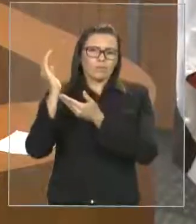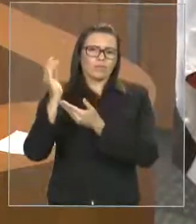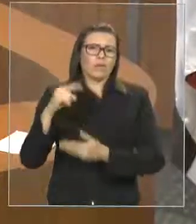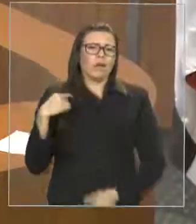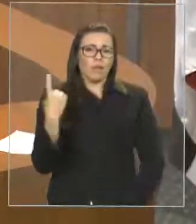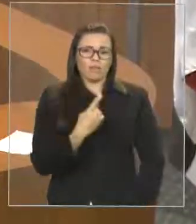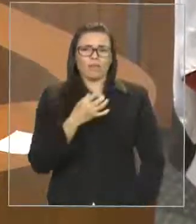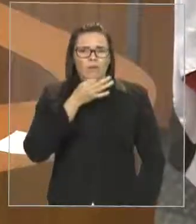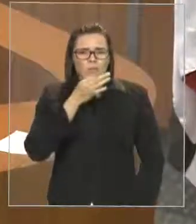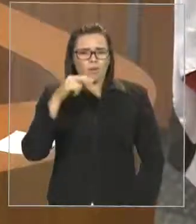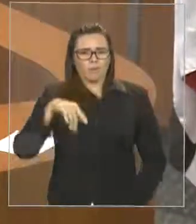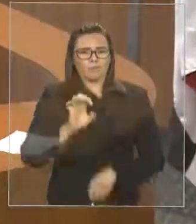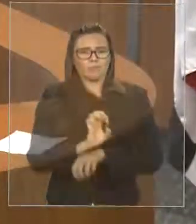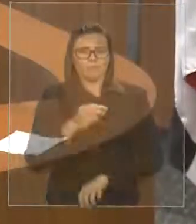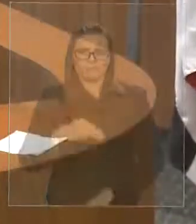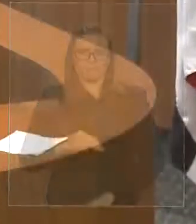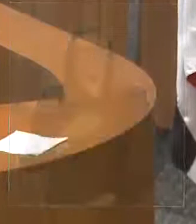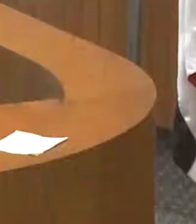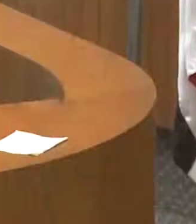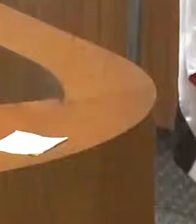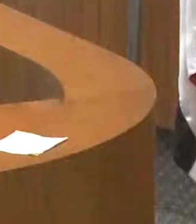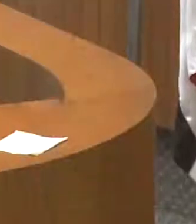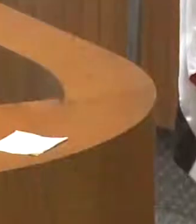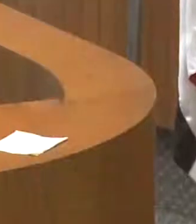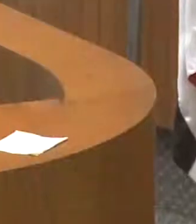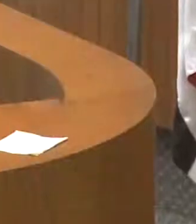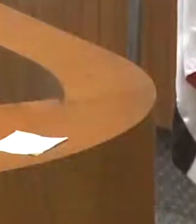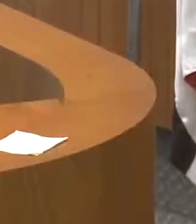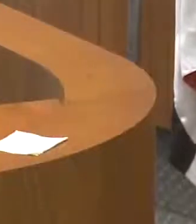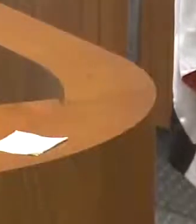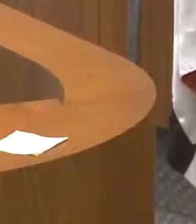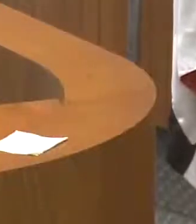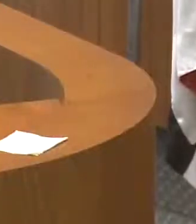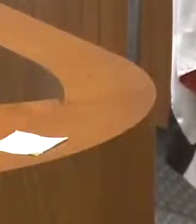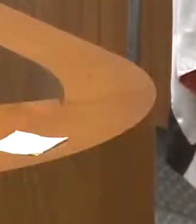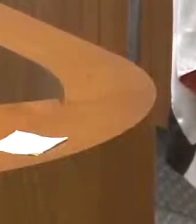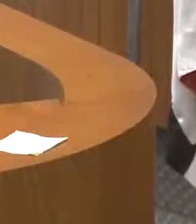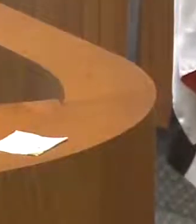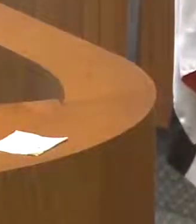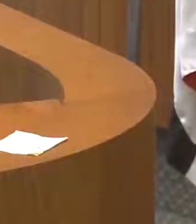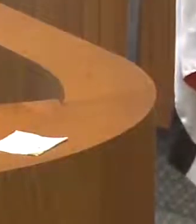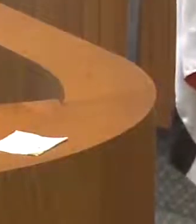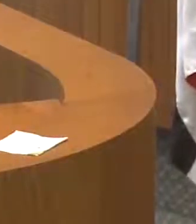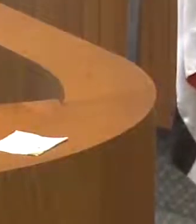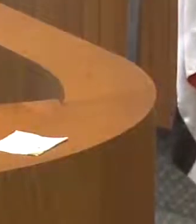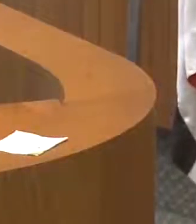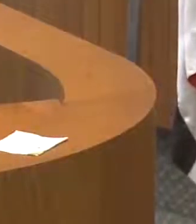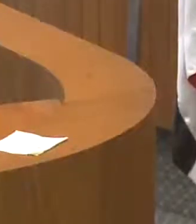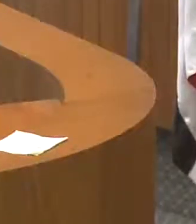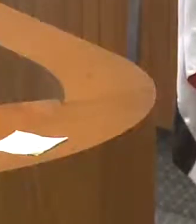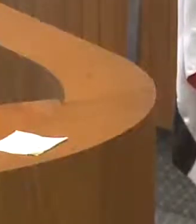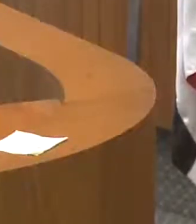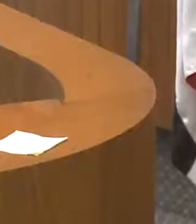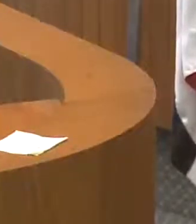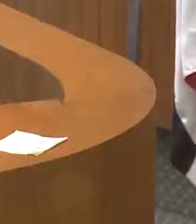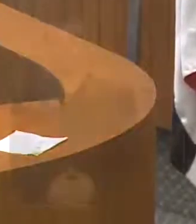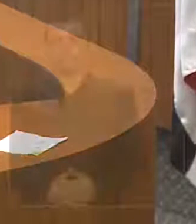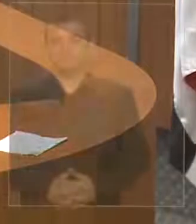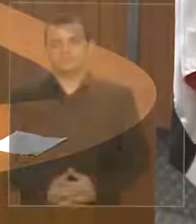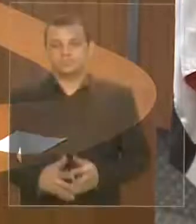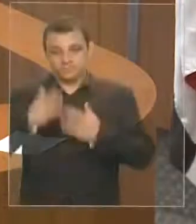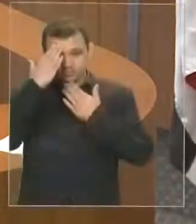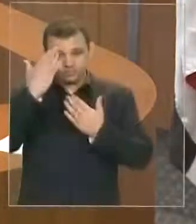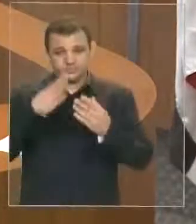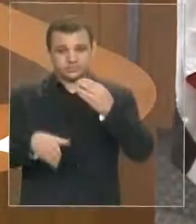Deputado Braide, mas à frente, se Vossa Excelência puder me conceder uma parte. Agradeço a parte do deputado Rafael Leitor e lembrando, deputado Rafael